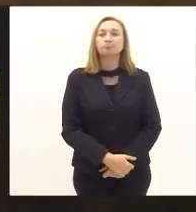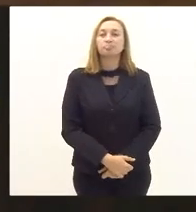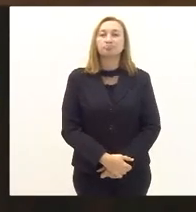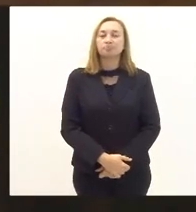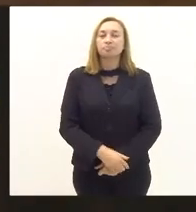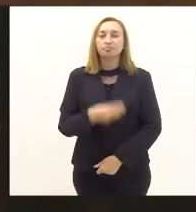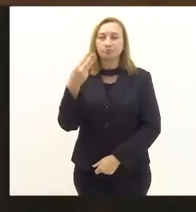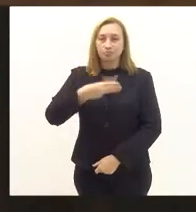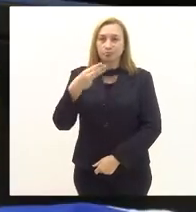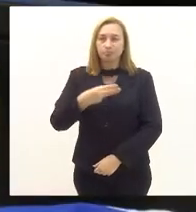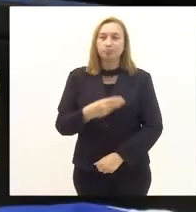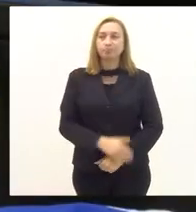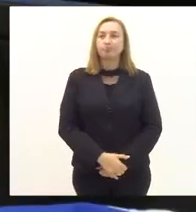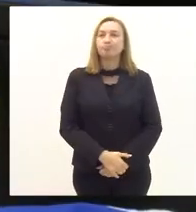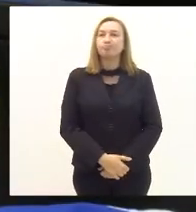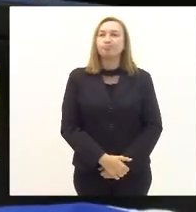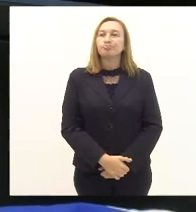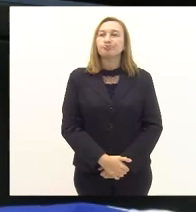Terceiro,